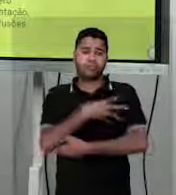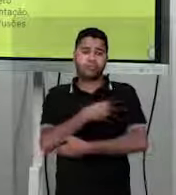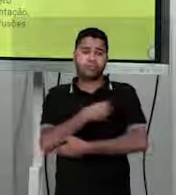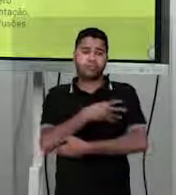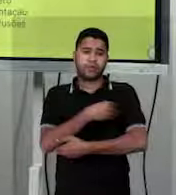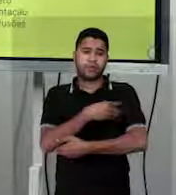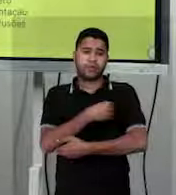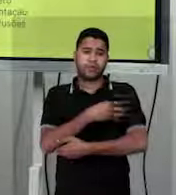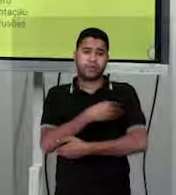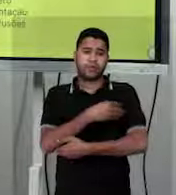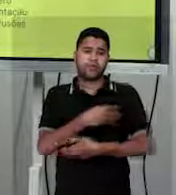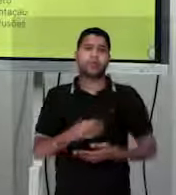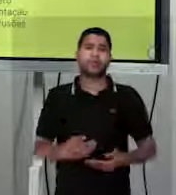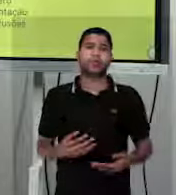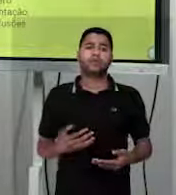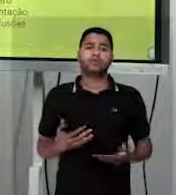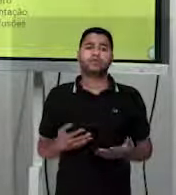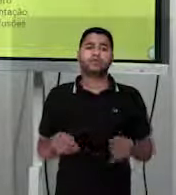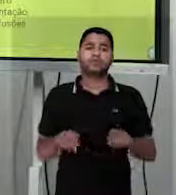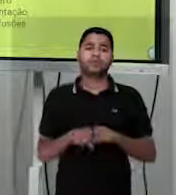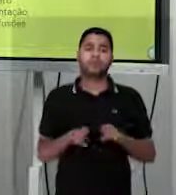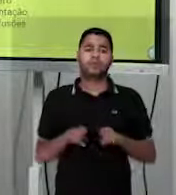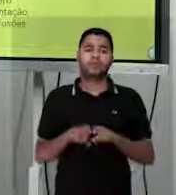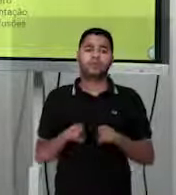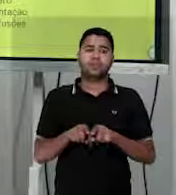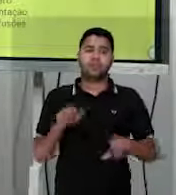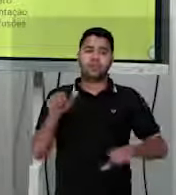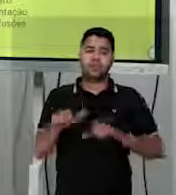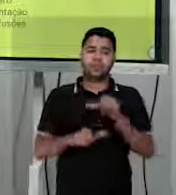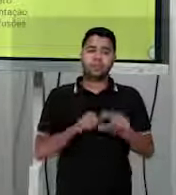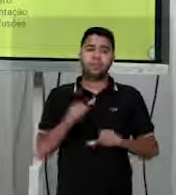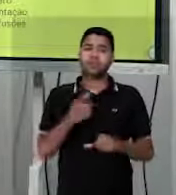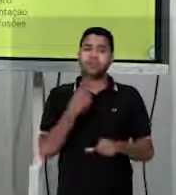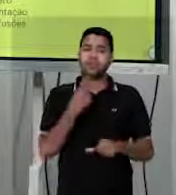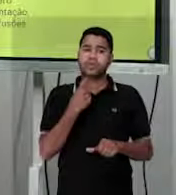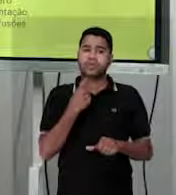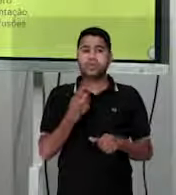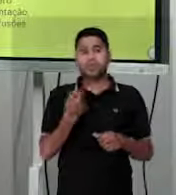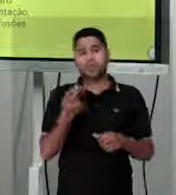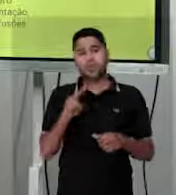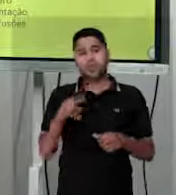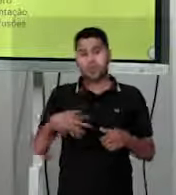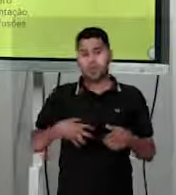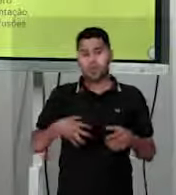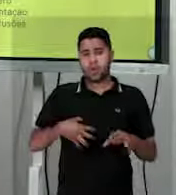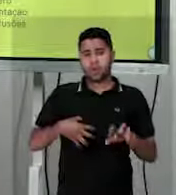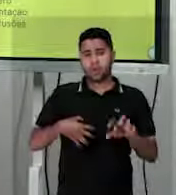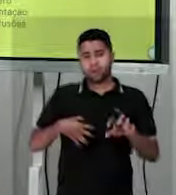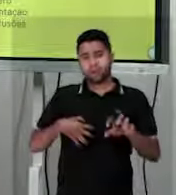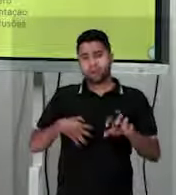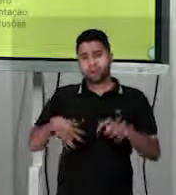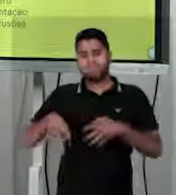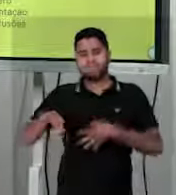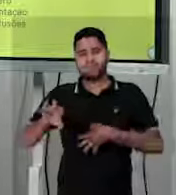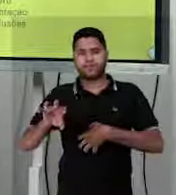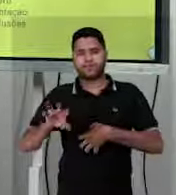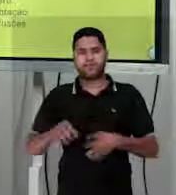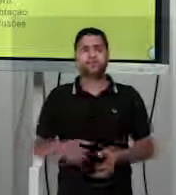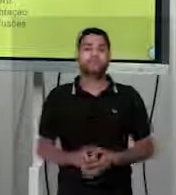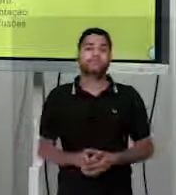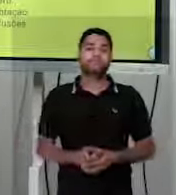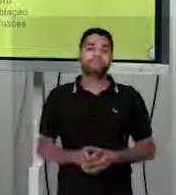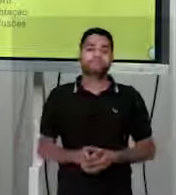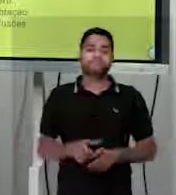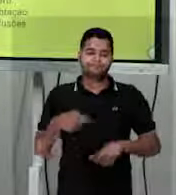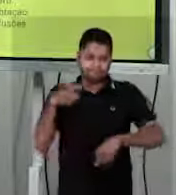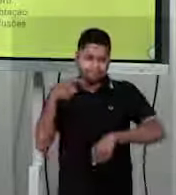transporte de órgãos e também por transfusão sanguínea. Essa picada do barbeiro, pessoal,